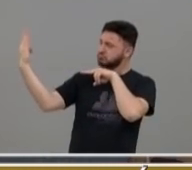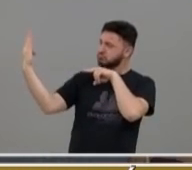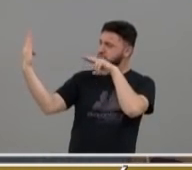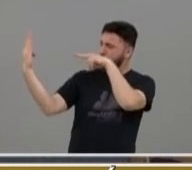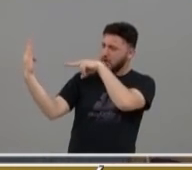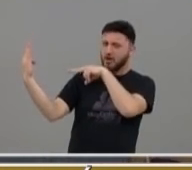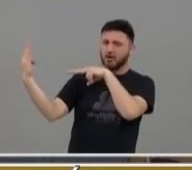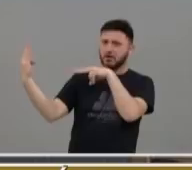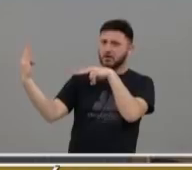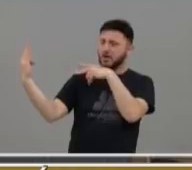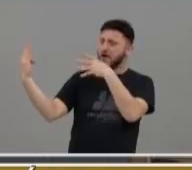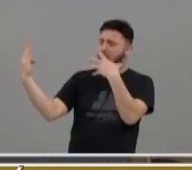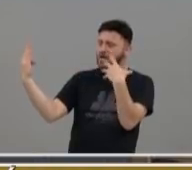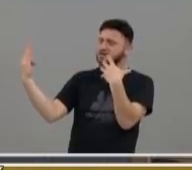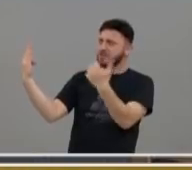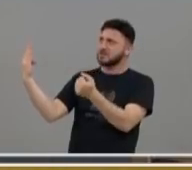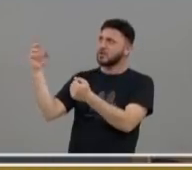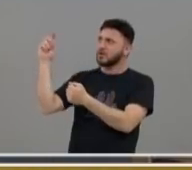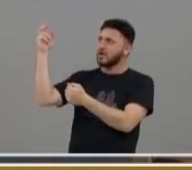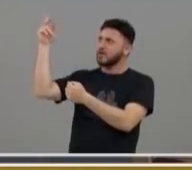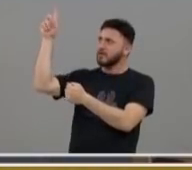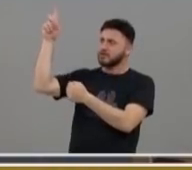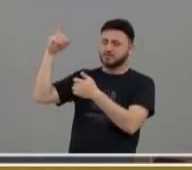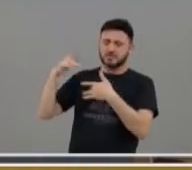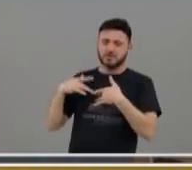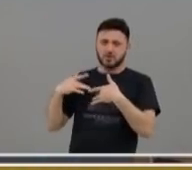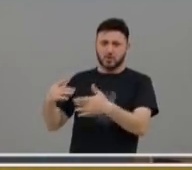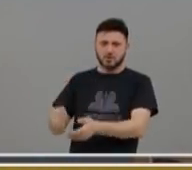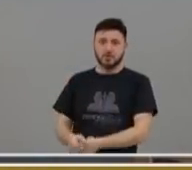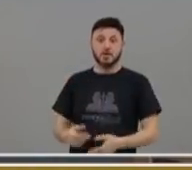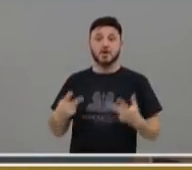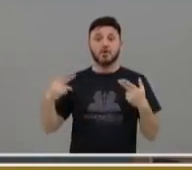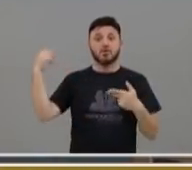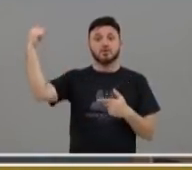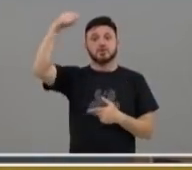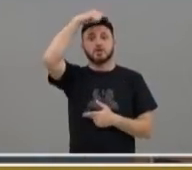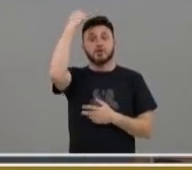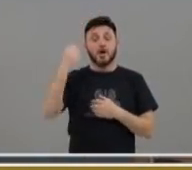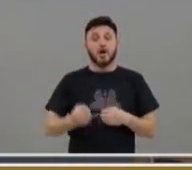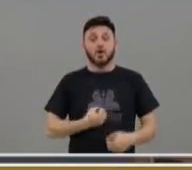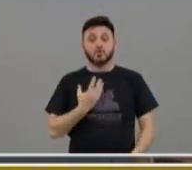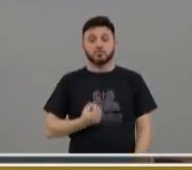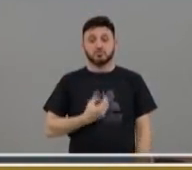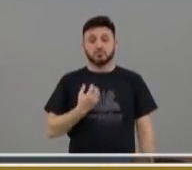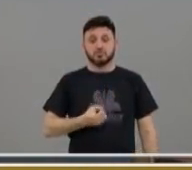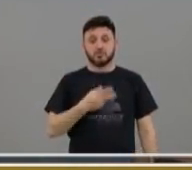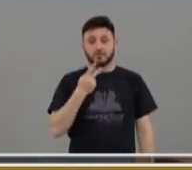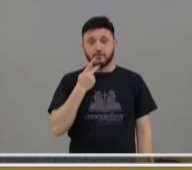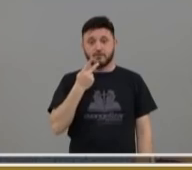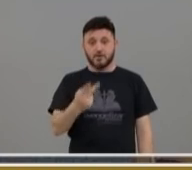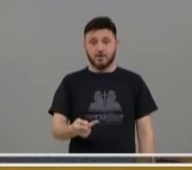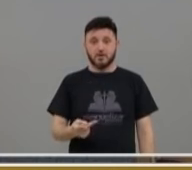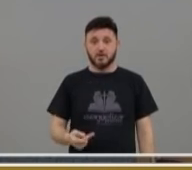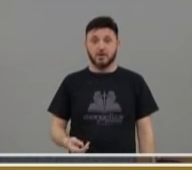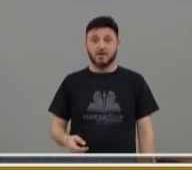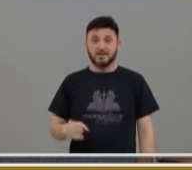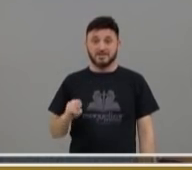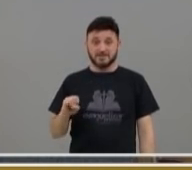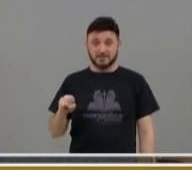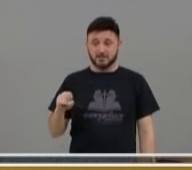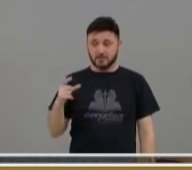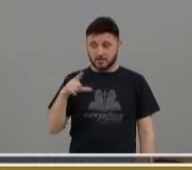é a misericórdia de Deus agindo em nós. Santo Agostinho vai dizer que o orgulho, ele é o câncer da alma.